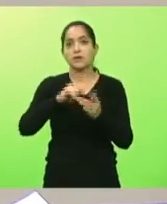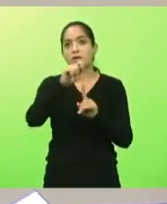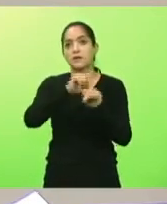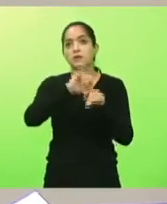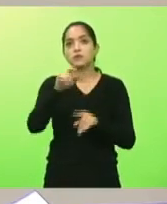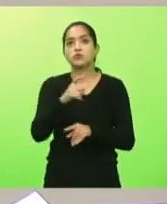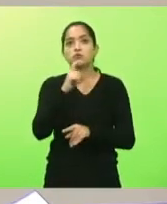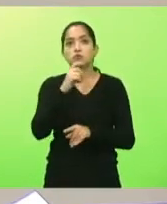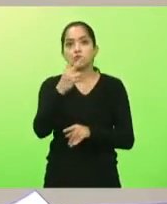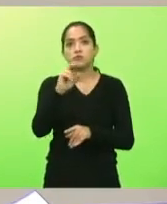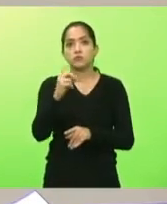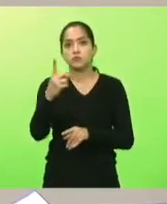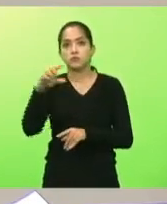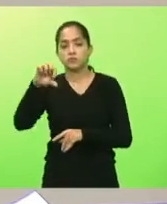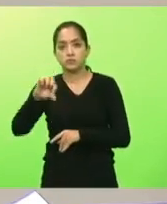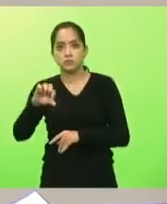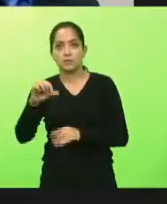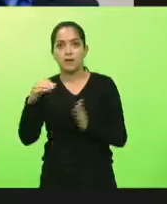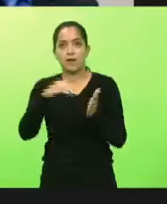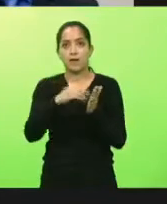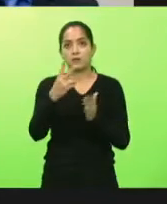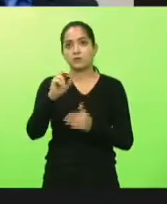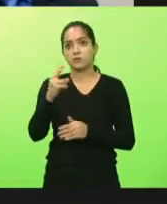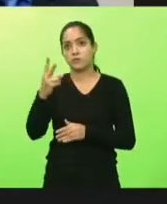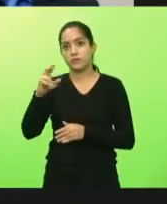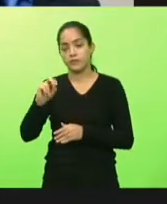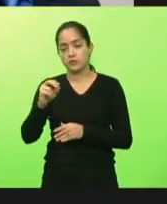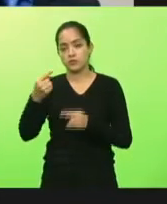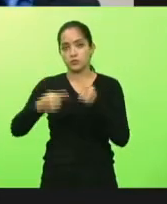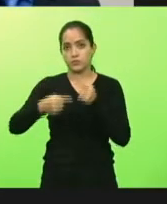a junho de 2020. Em discussão.